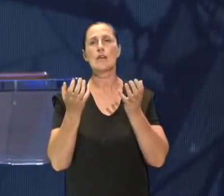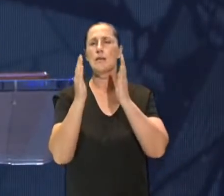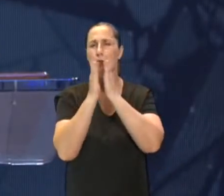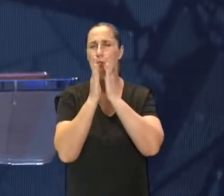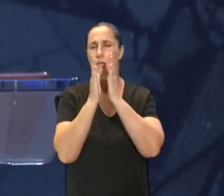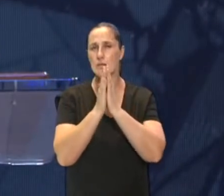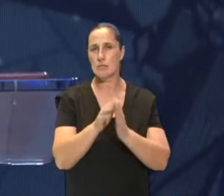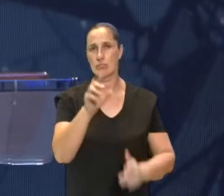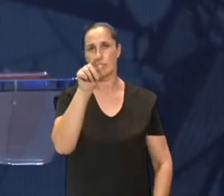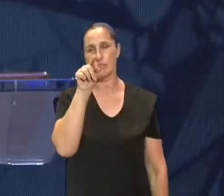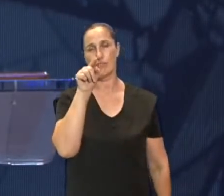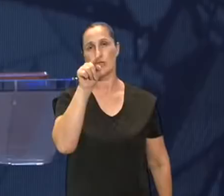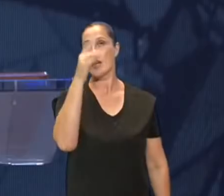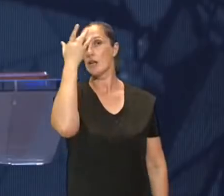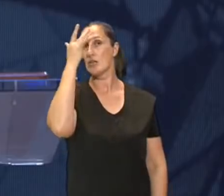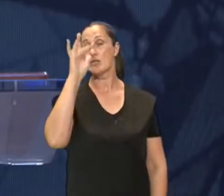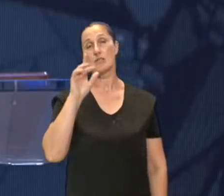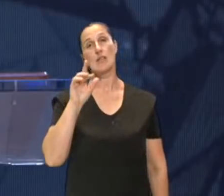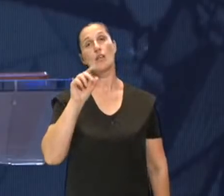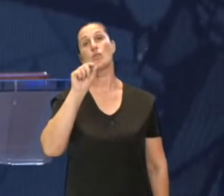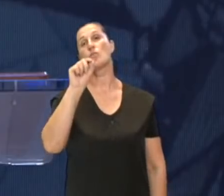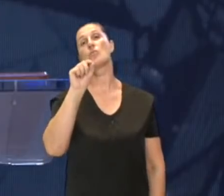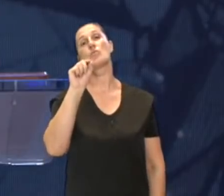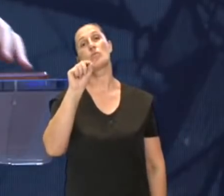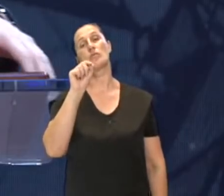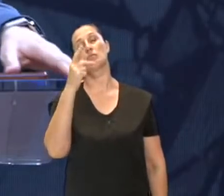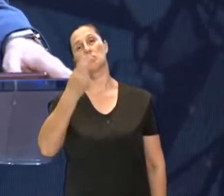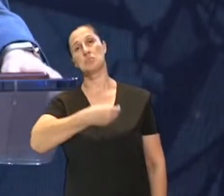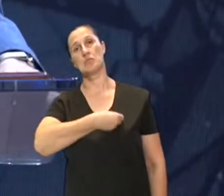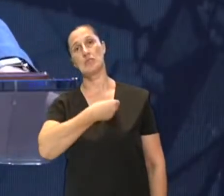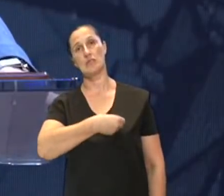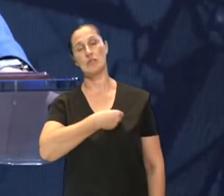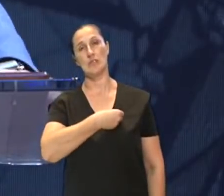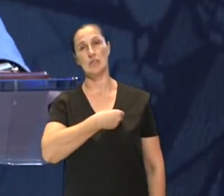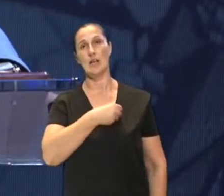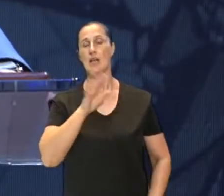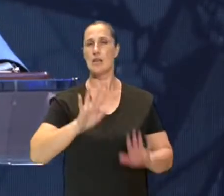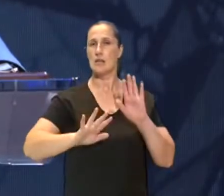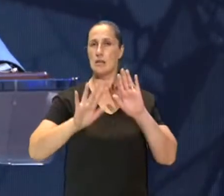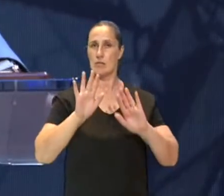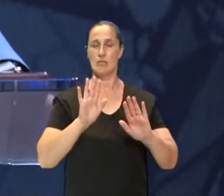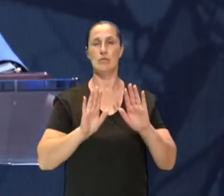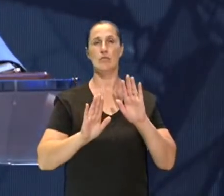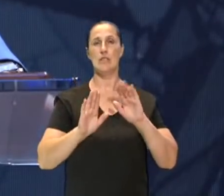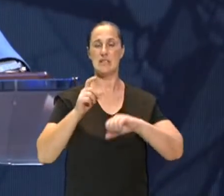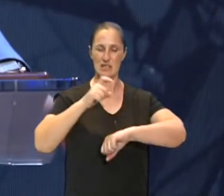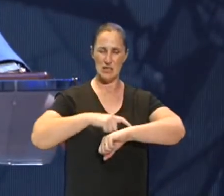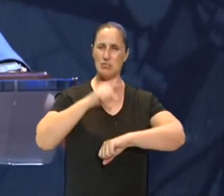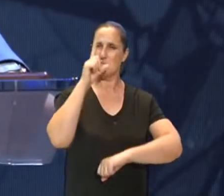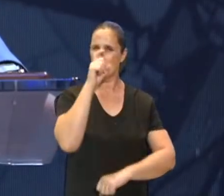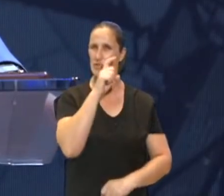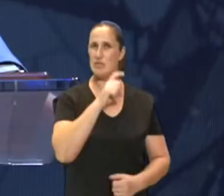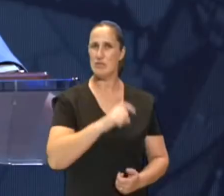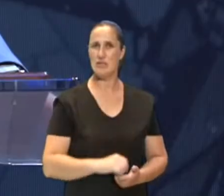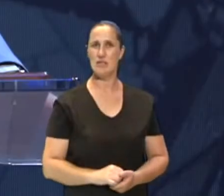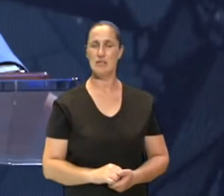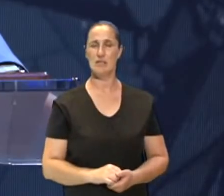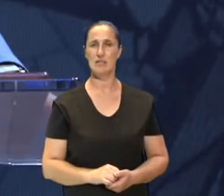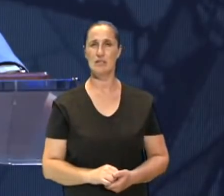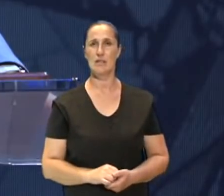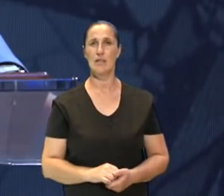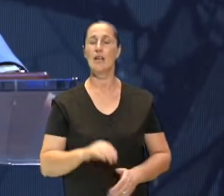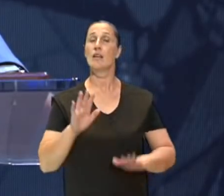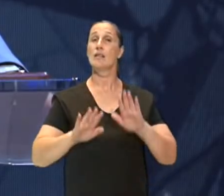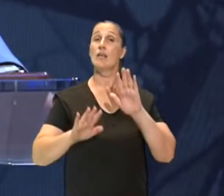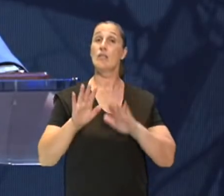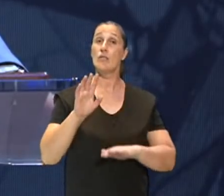que Deus tem permitido que aconteça na sua vida. Talvez esses tenham sido tempos difíceis.